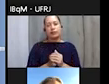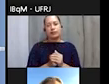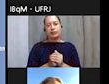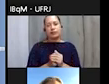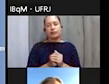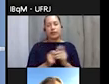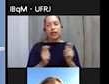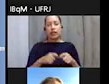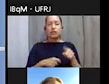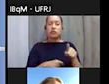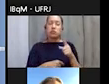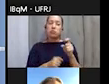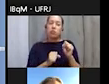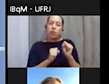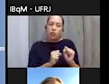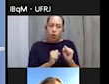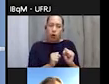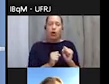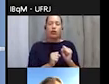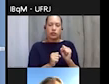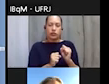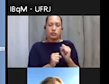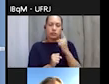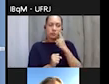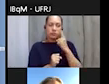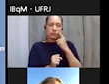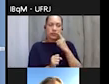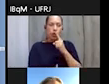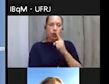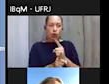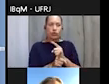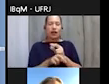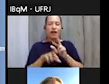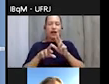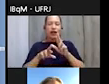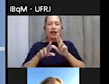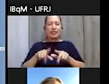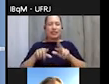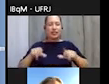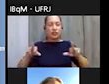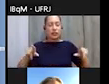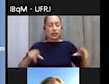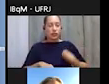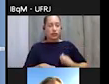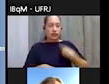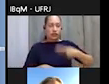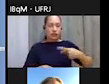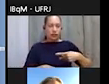a possibilidade de encontrar essa diversidade da história da vida na Terra.